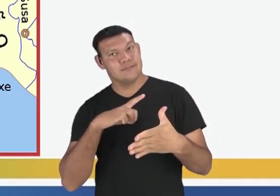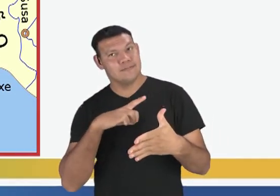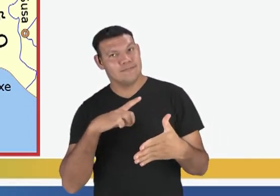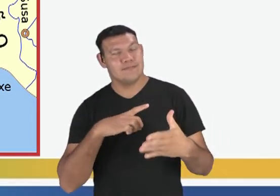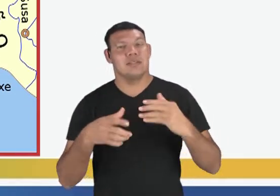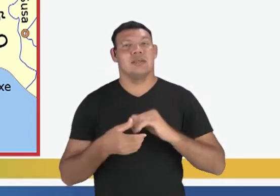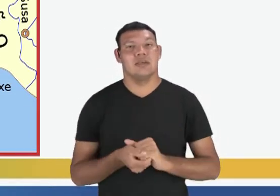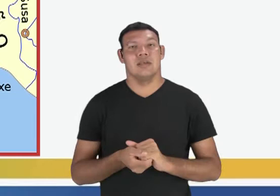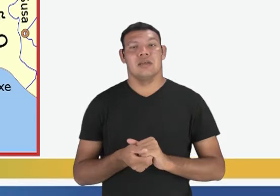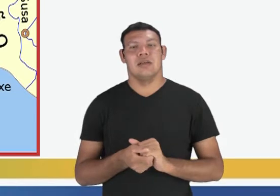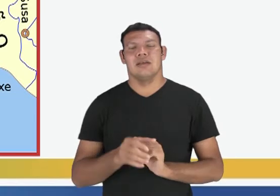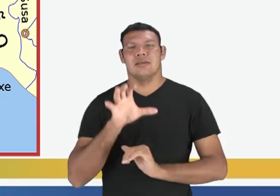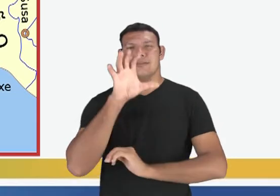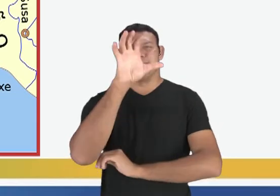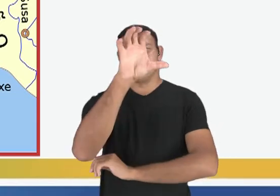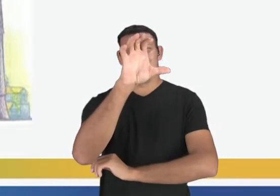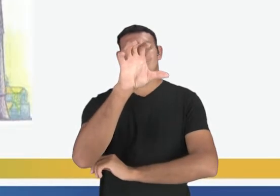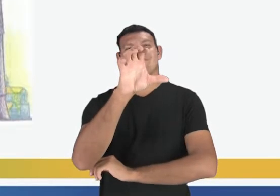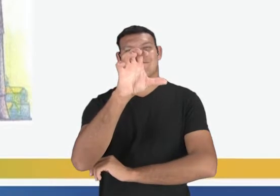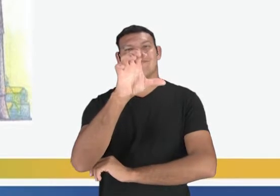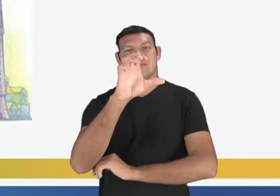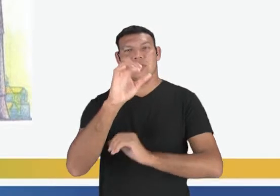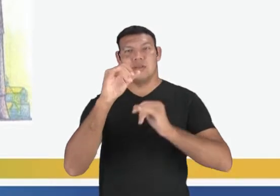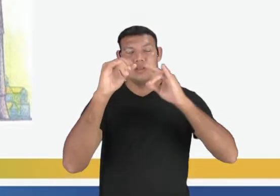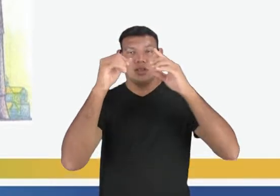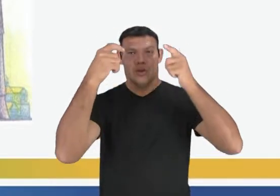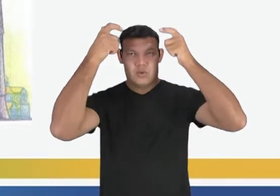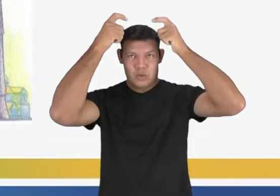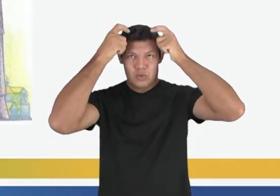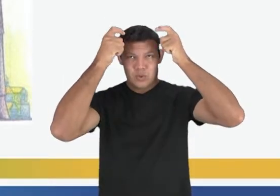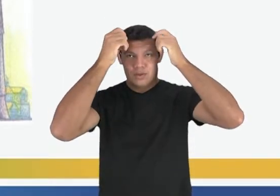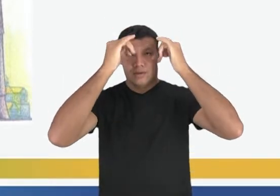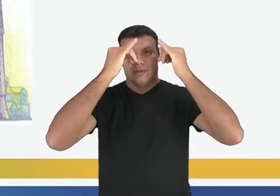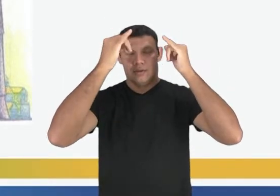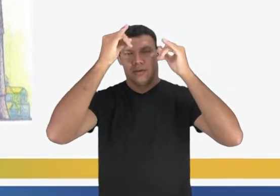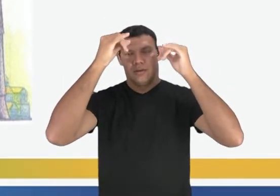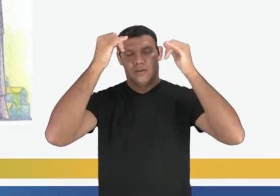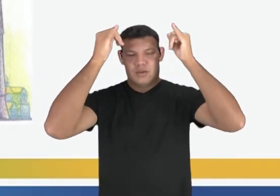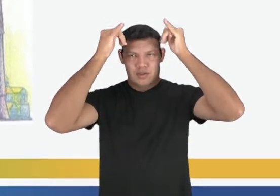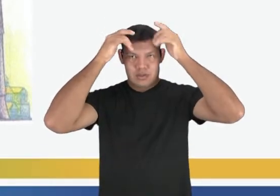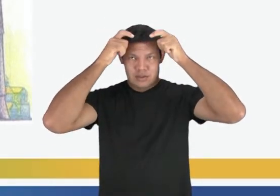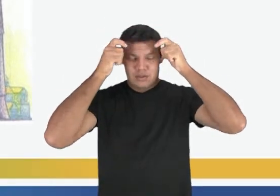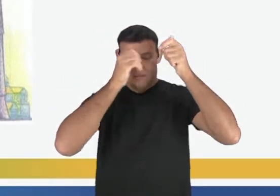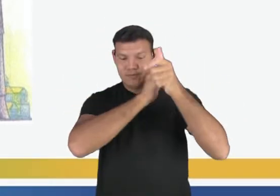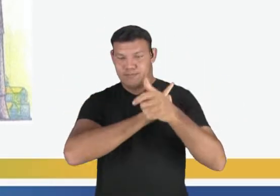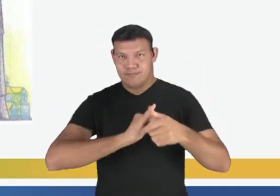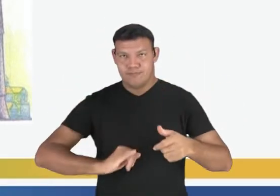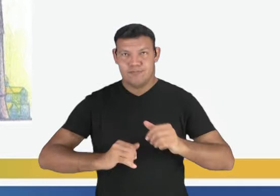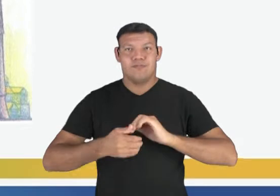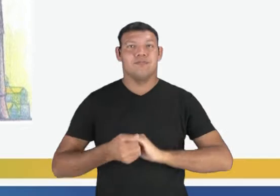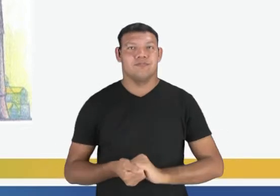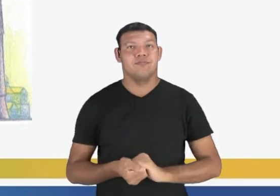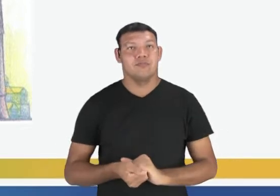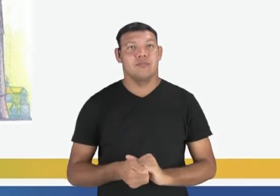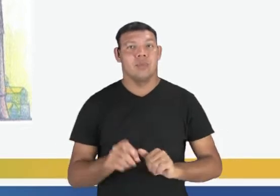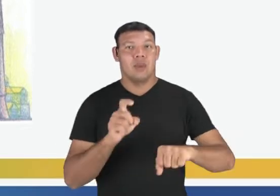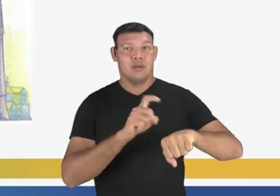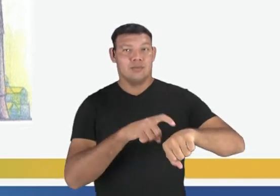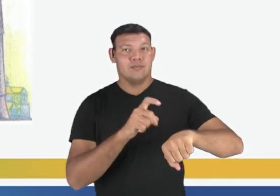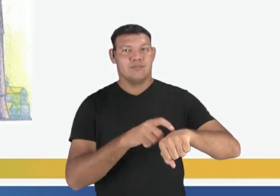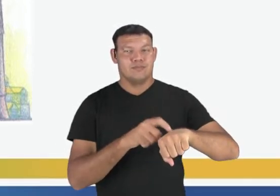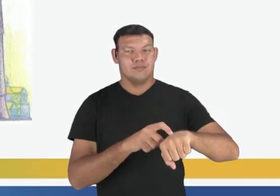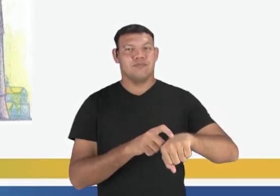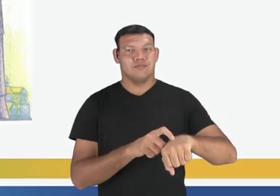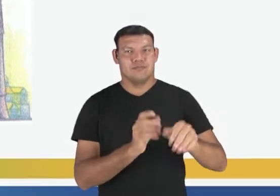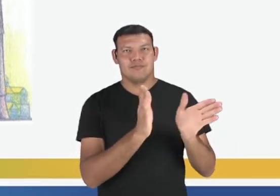houve o Império Babilônico. E aí temos outro momento histórico, que